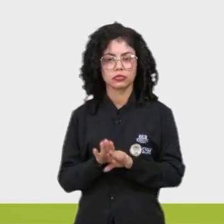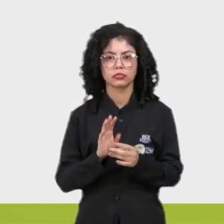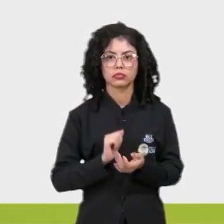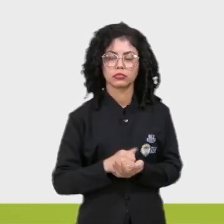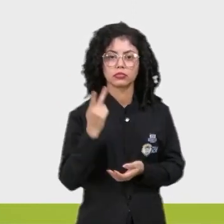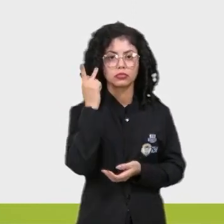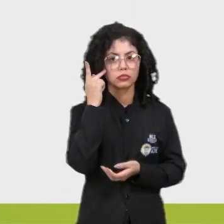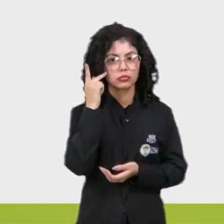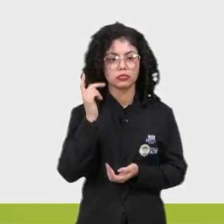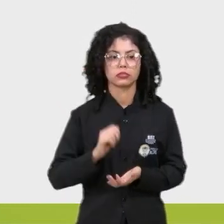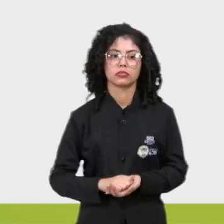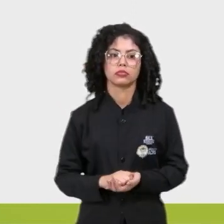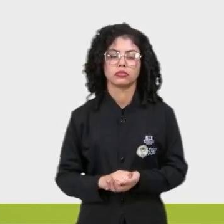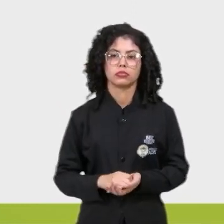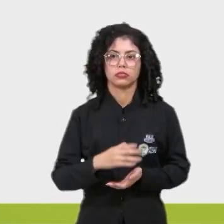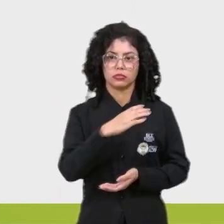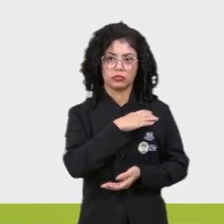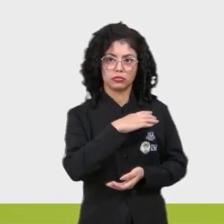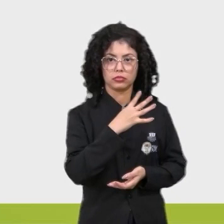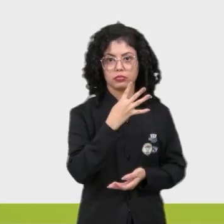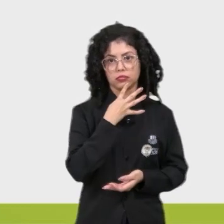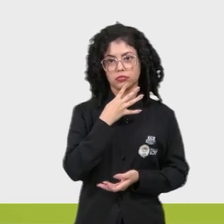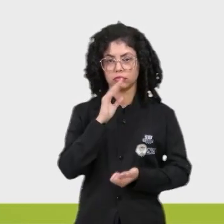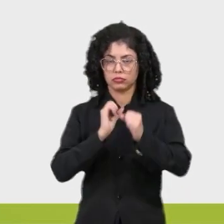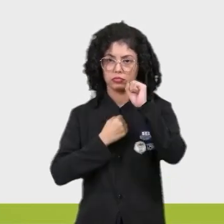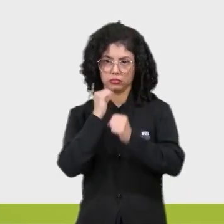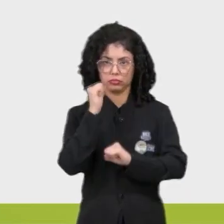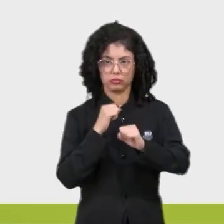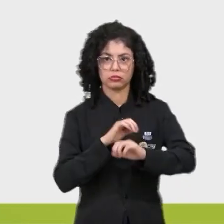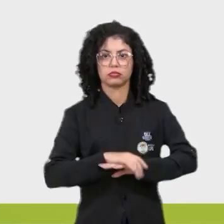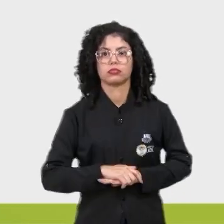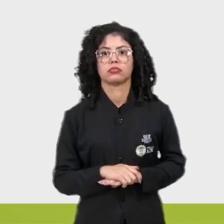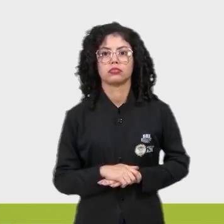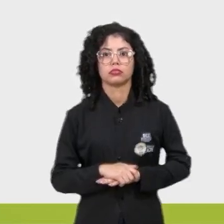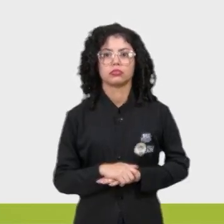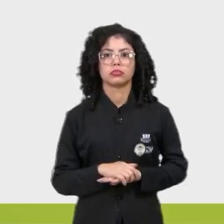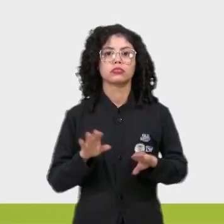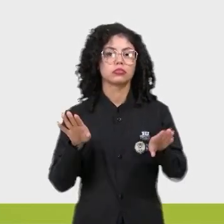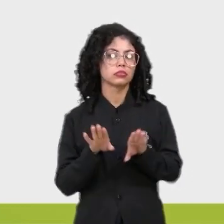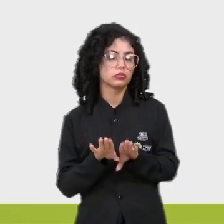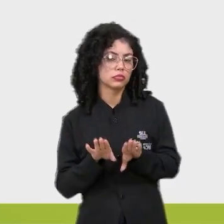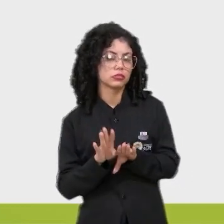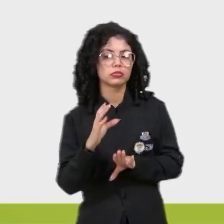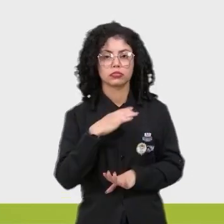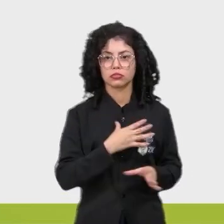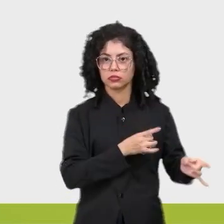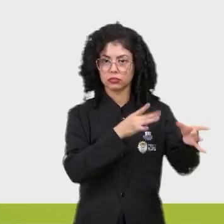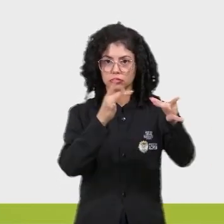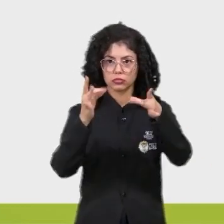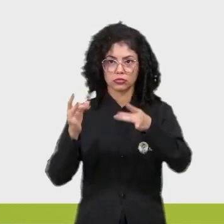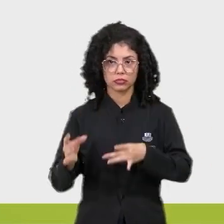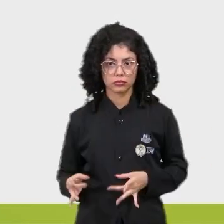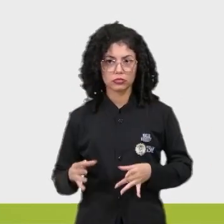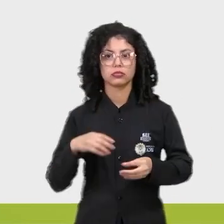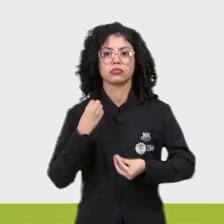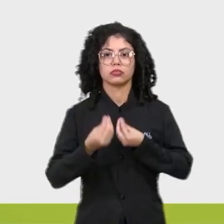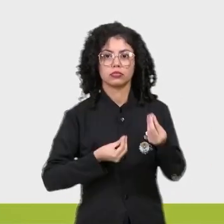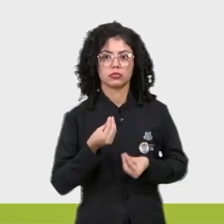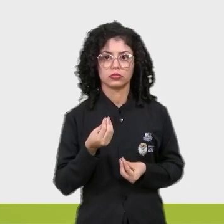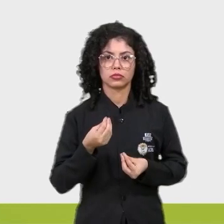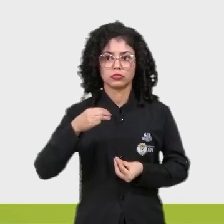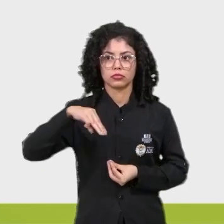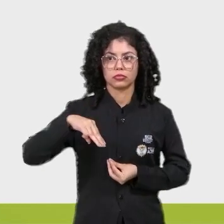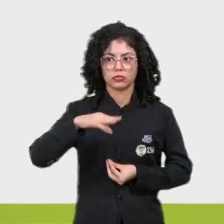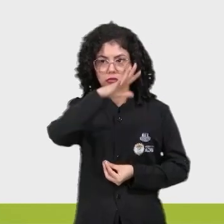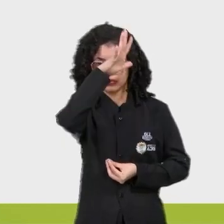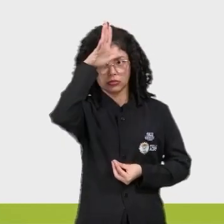Paulo em si, tá? É uma cidade conhecida como cidade industrial. Temos cidades comercial, como Manaus,